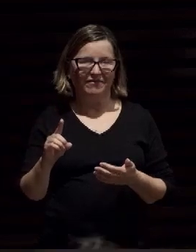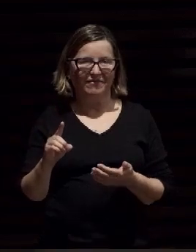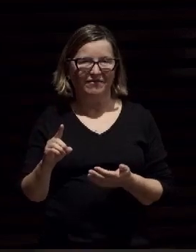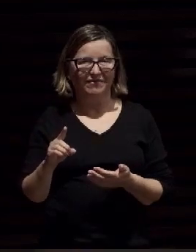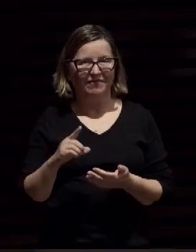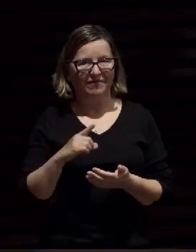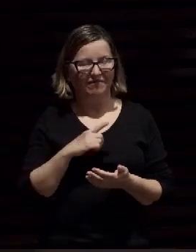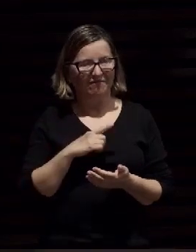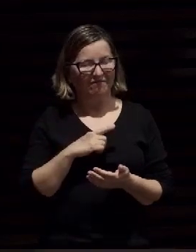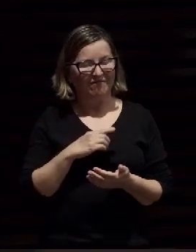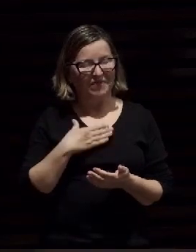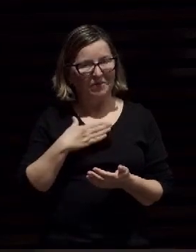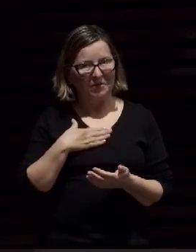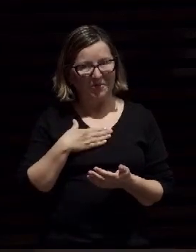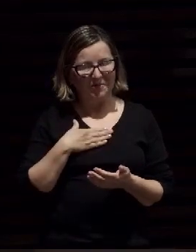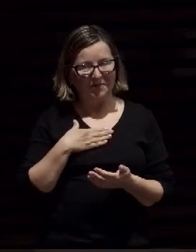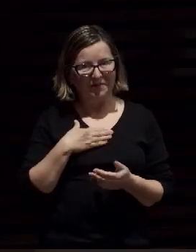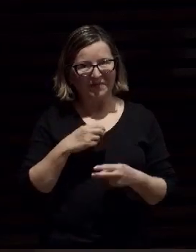Por isso